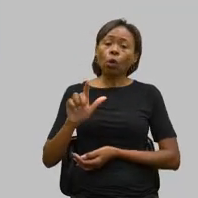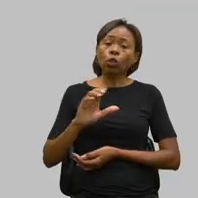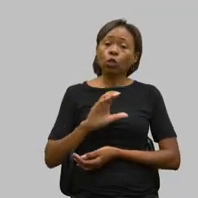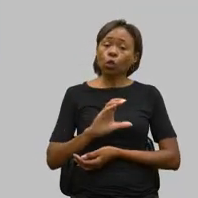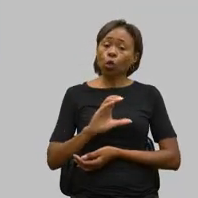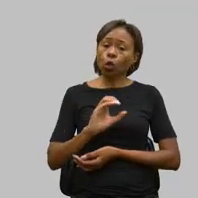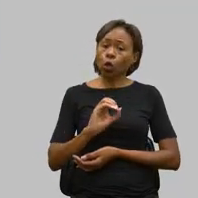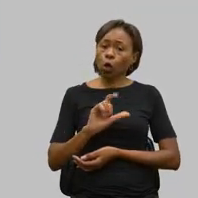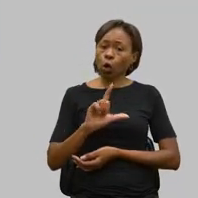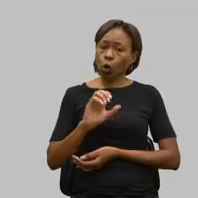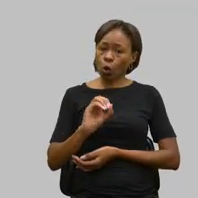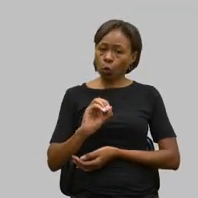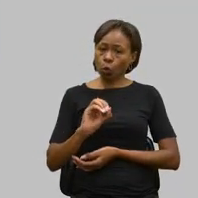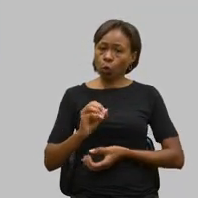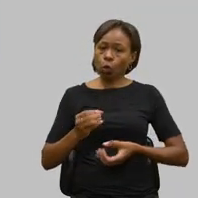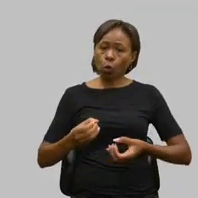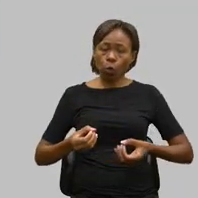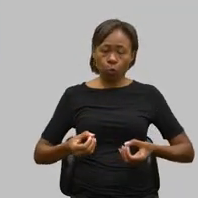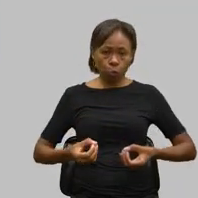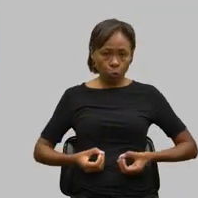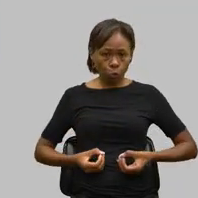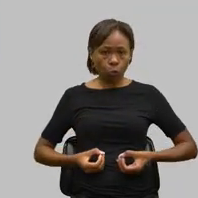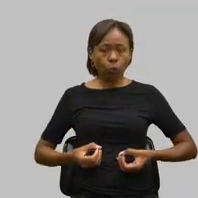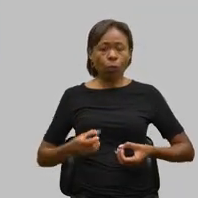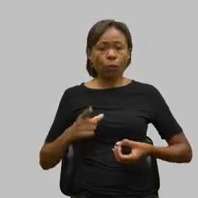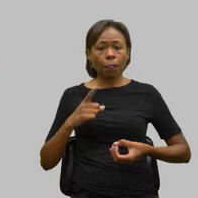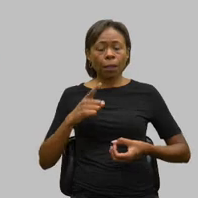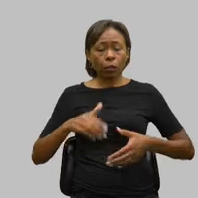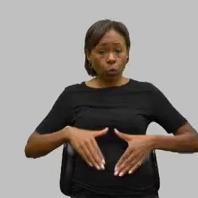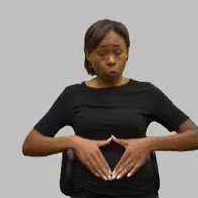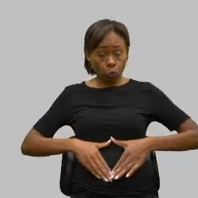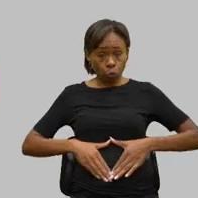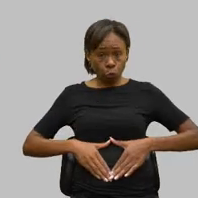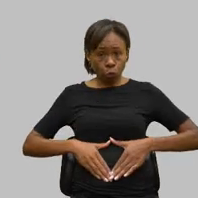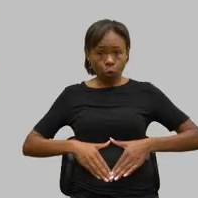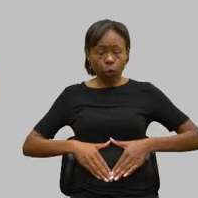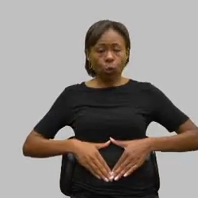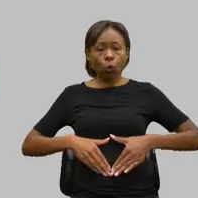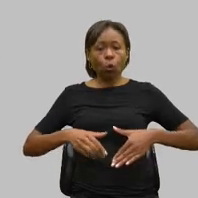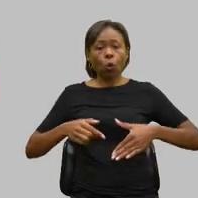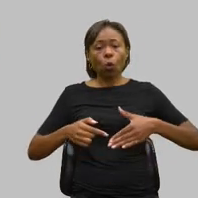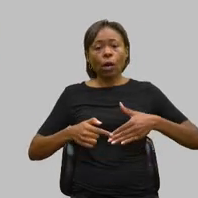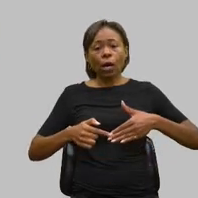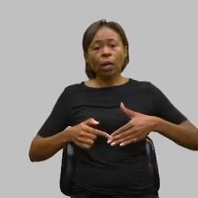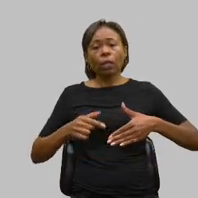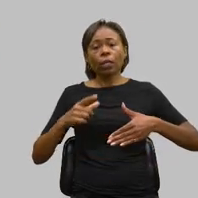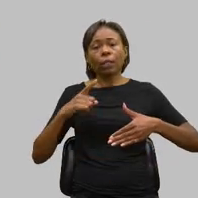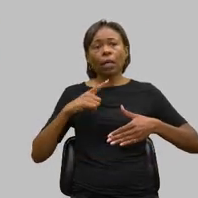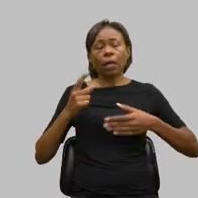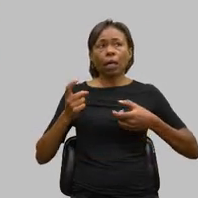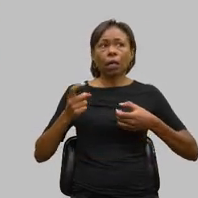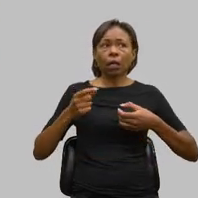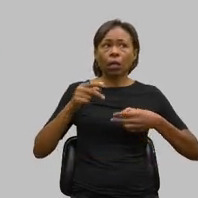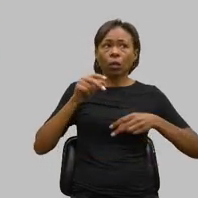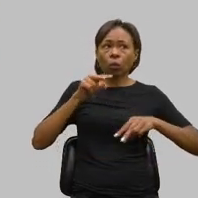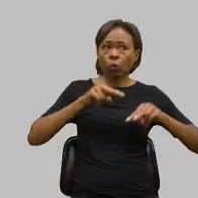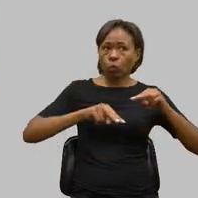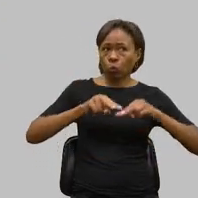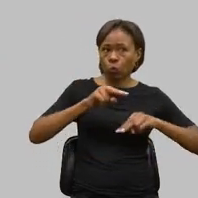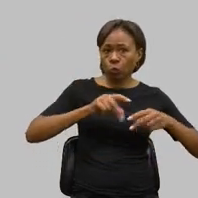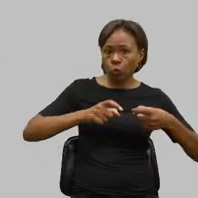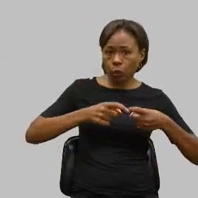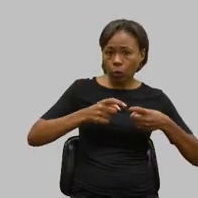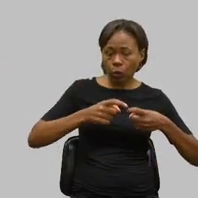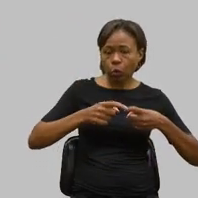ter aqui a questão de consulta, colposcopia, biópsia do colo